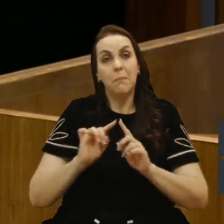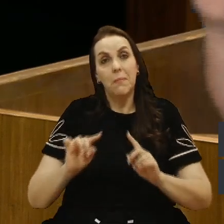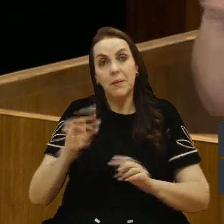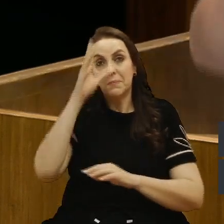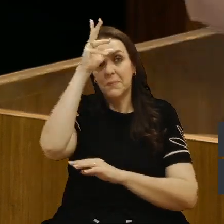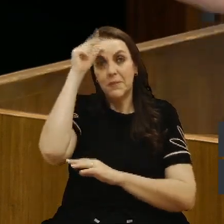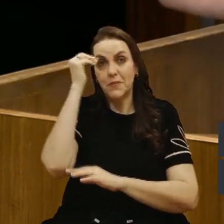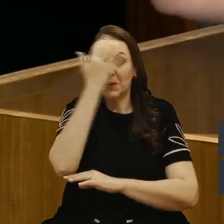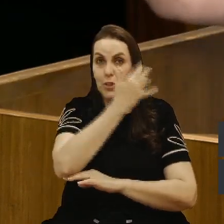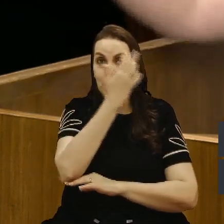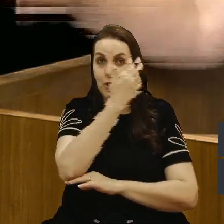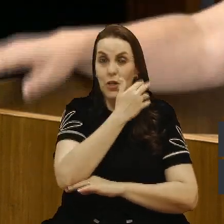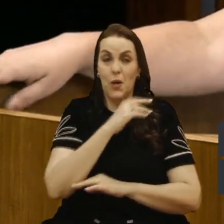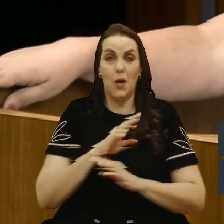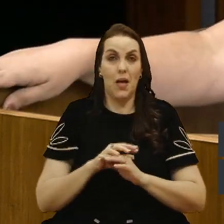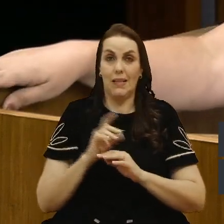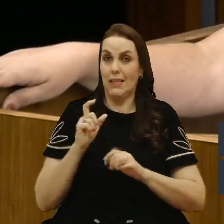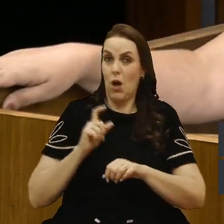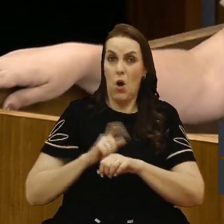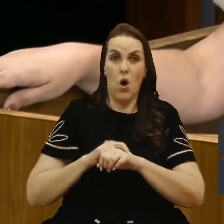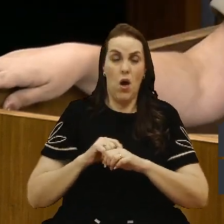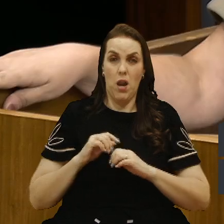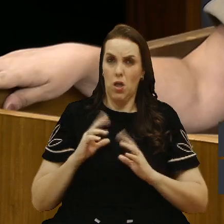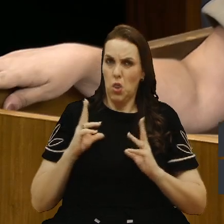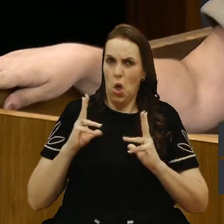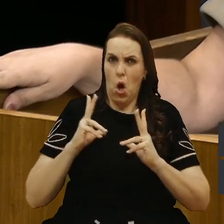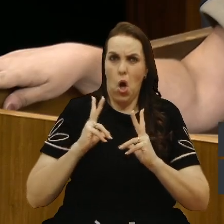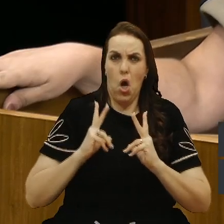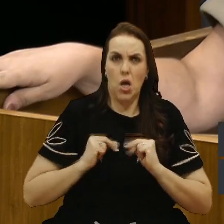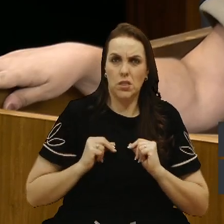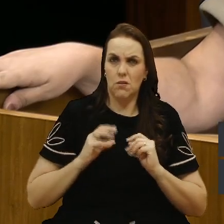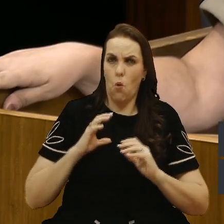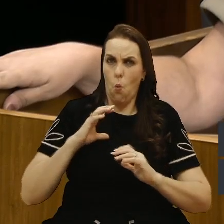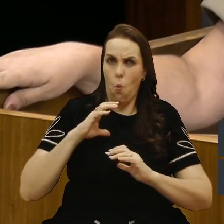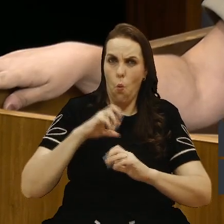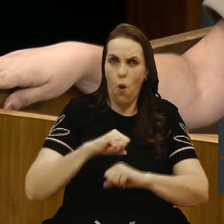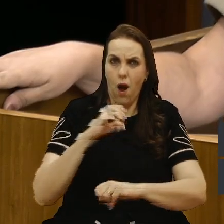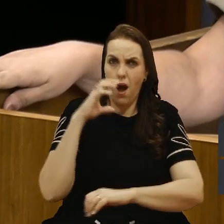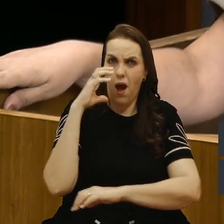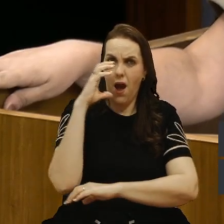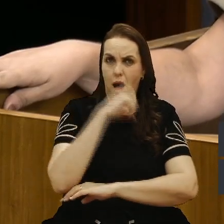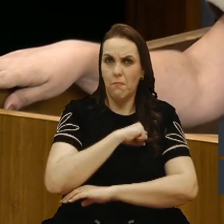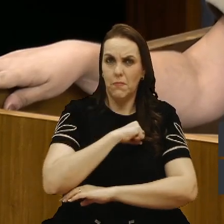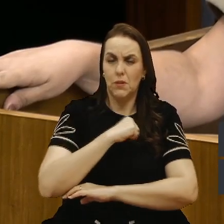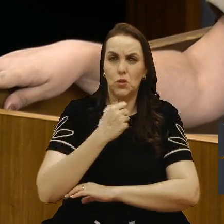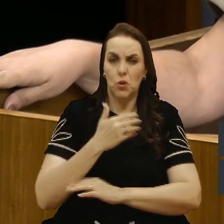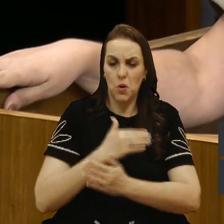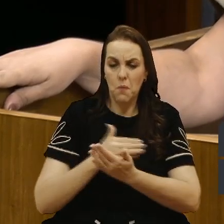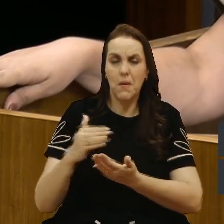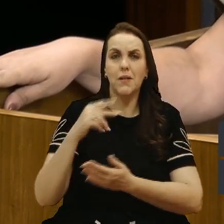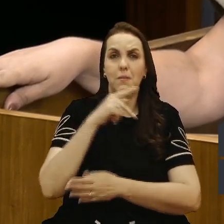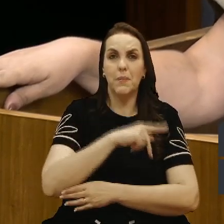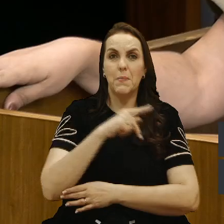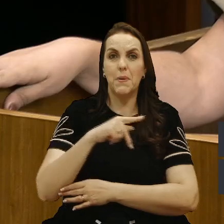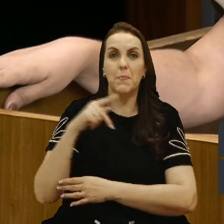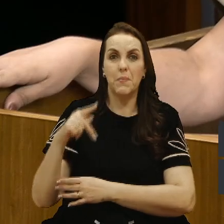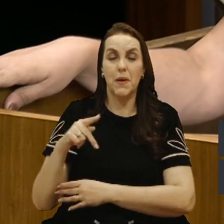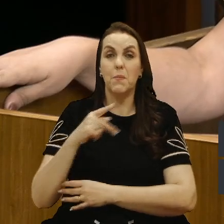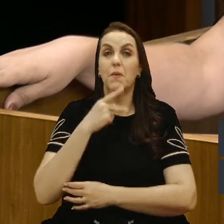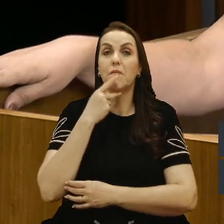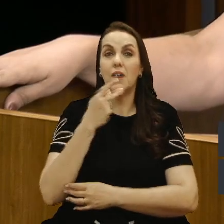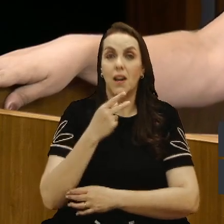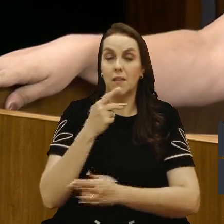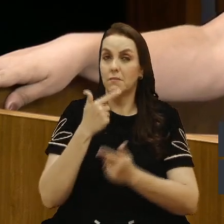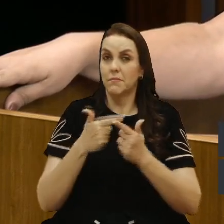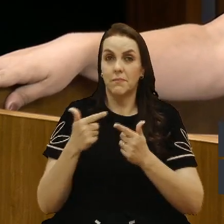assim, foi um leão na ordem de início lá das PPPs, para dizer que o problema